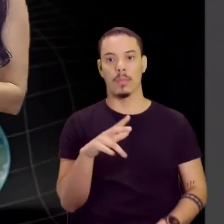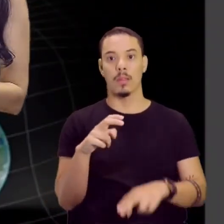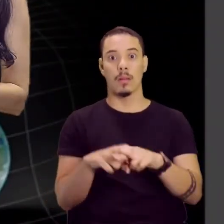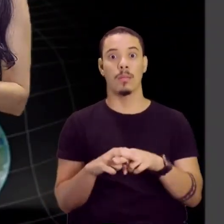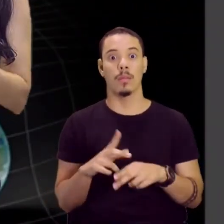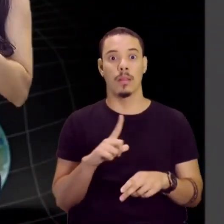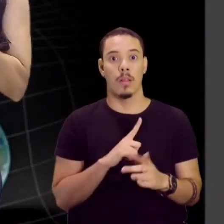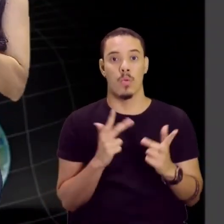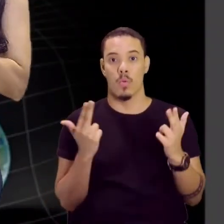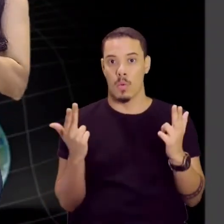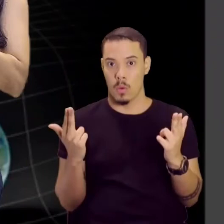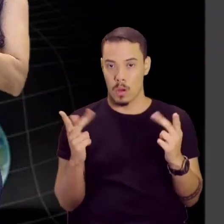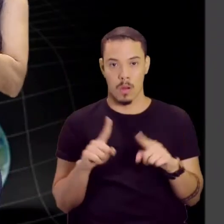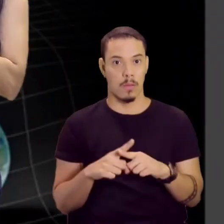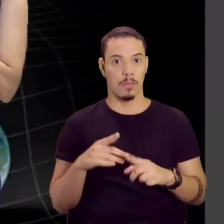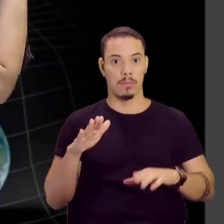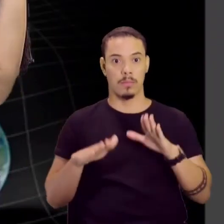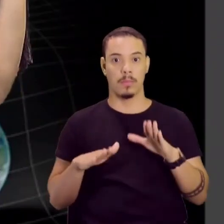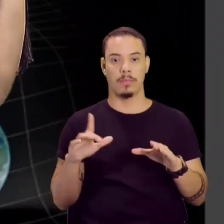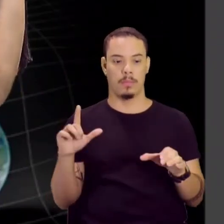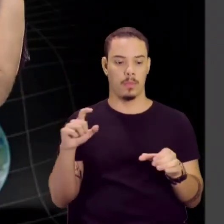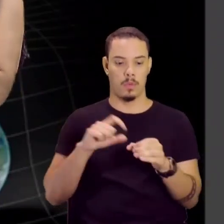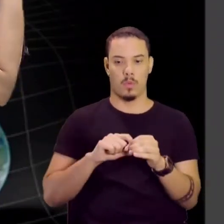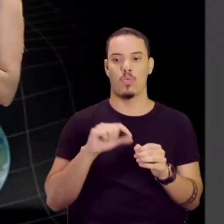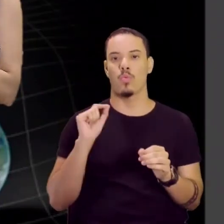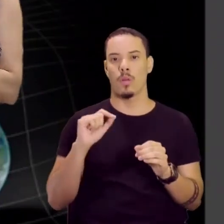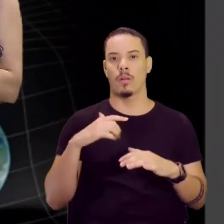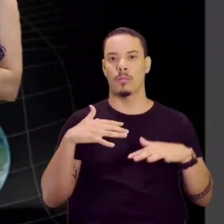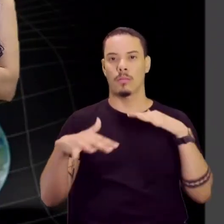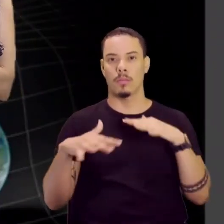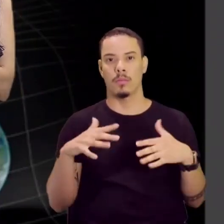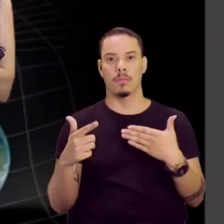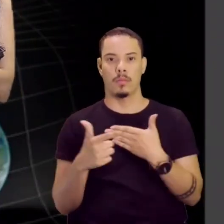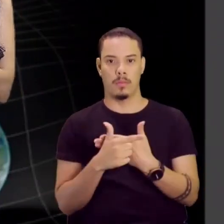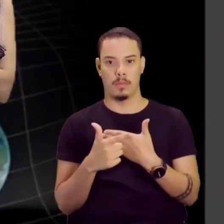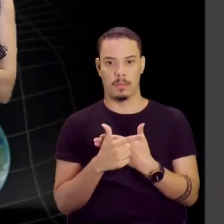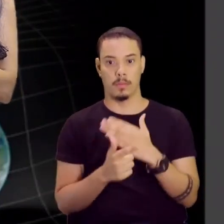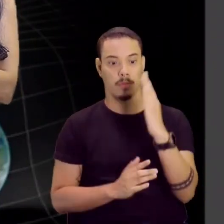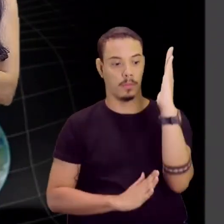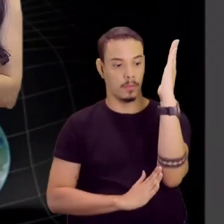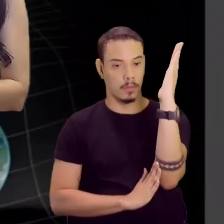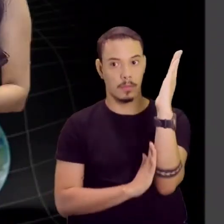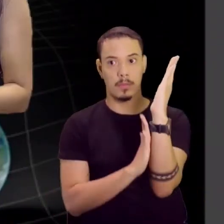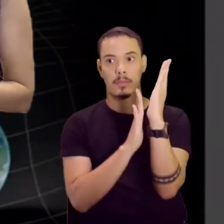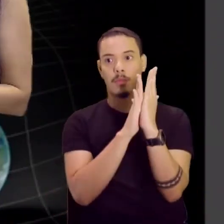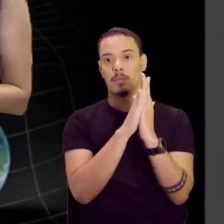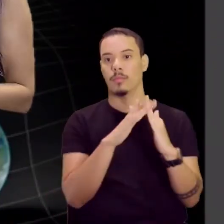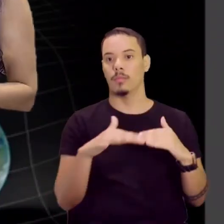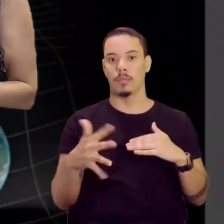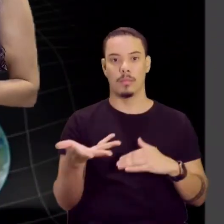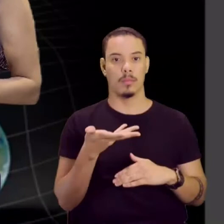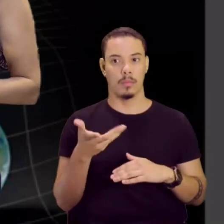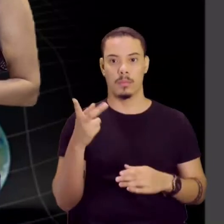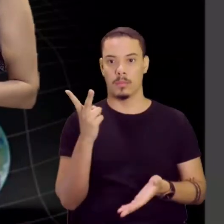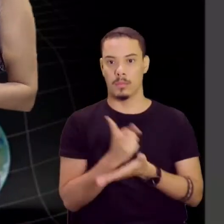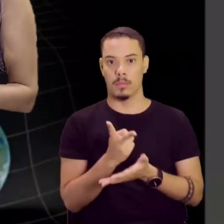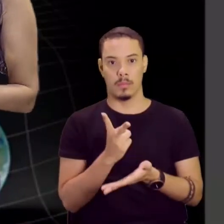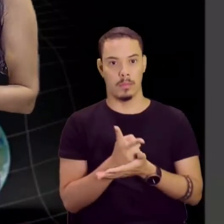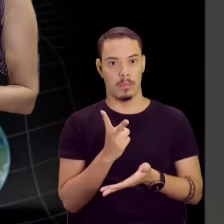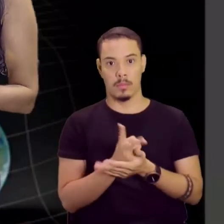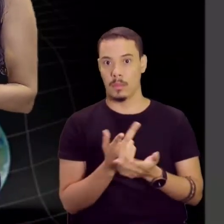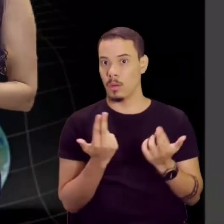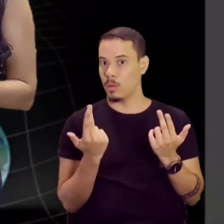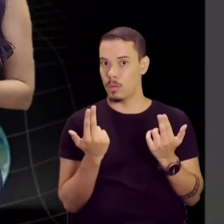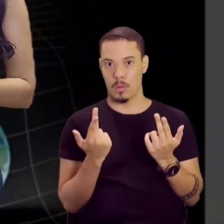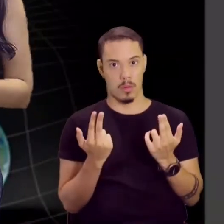ser igual, mas só que depende do movimento, né, da função. E na vertical, essa aceleração, ela sempre vai ser a mesma,